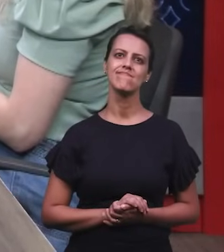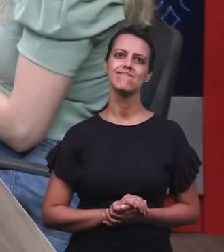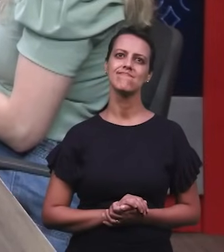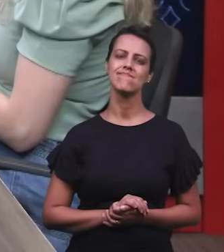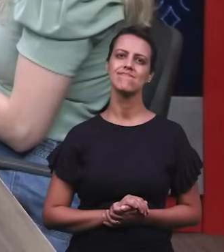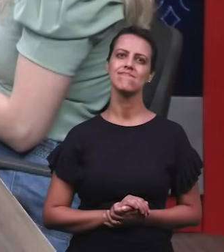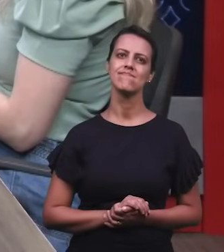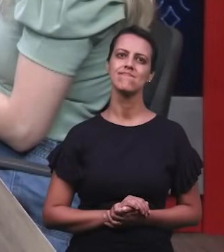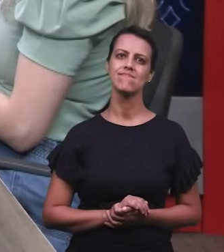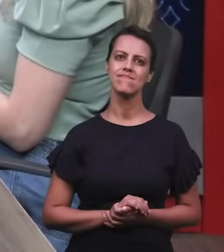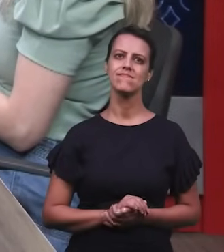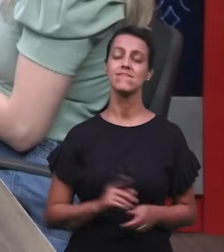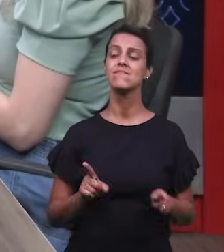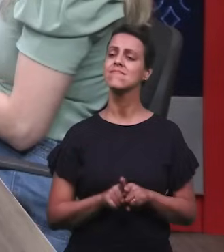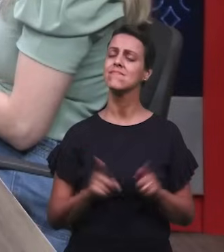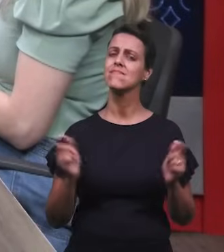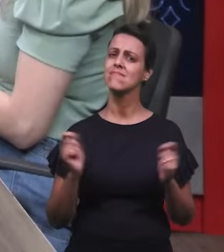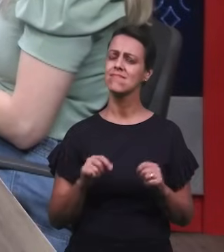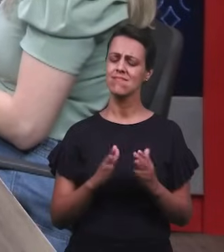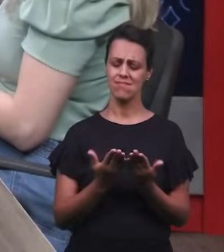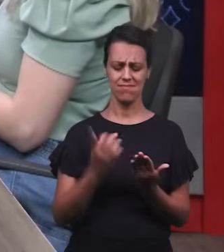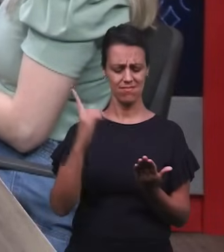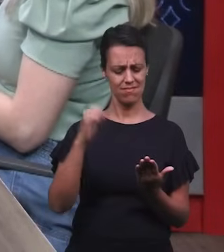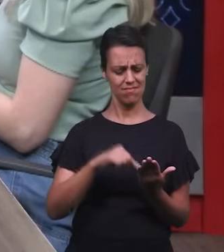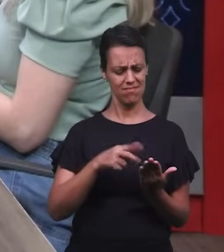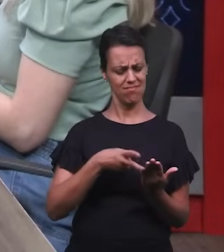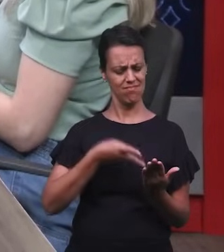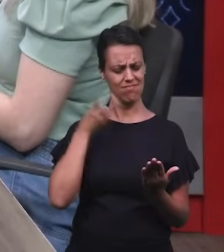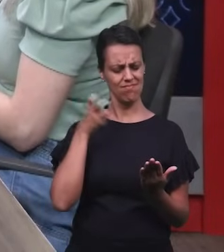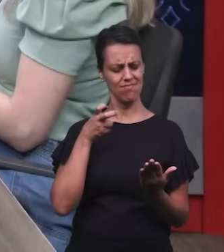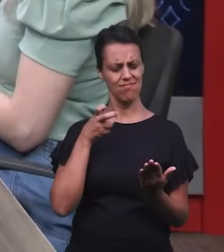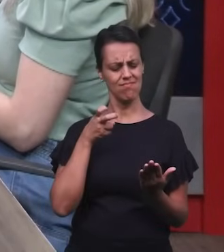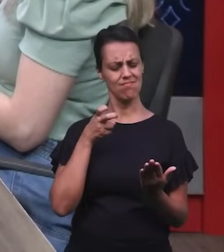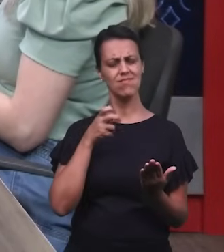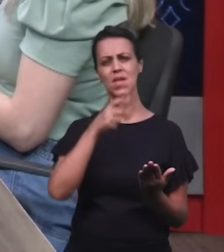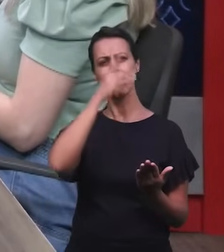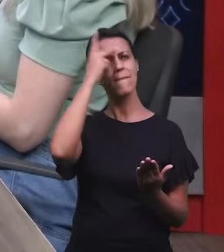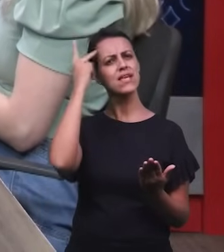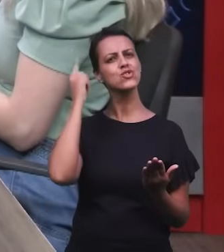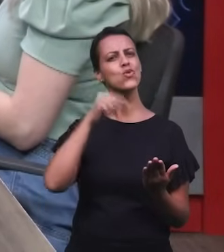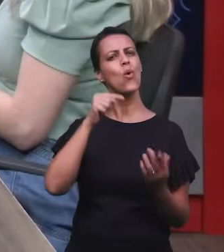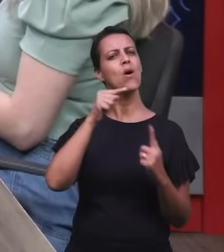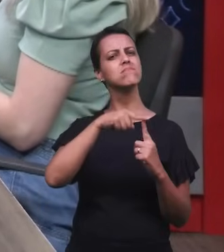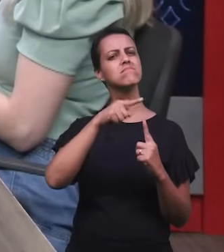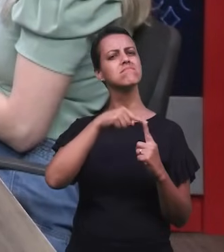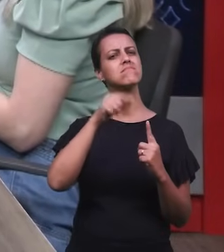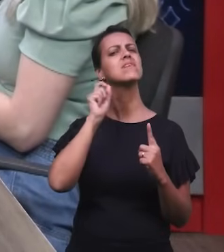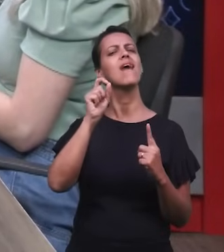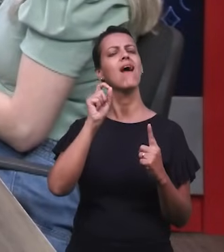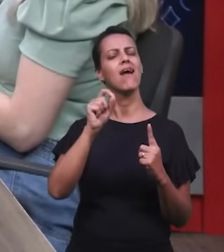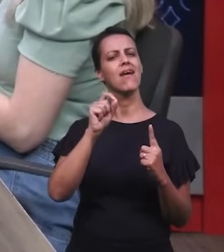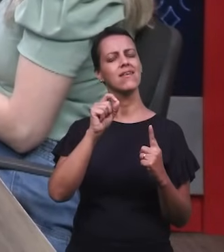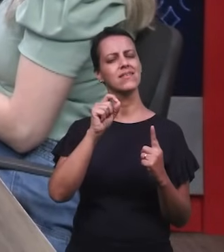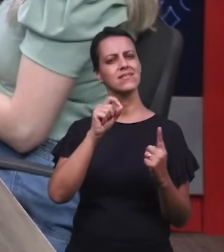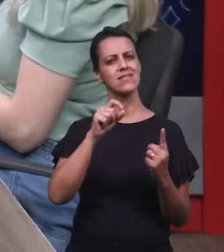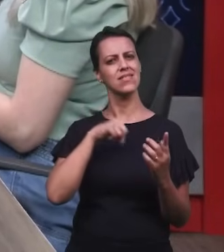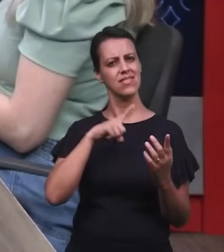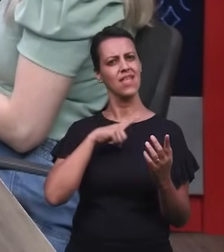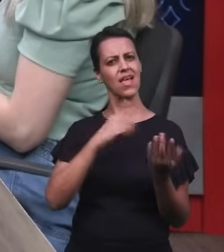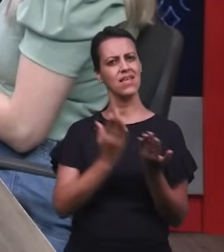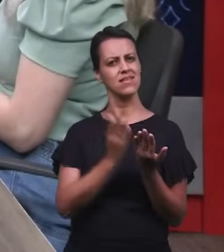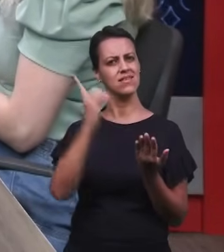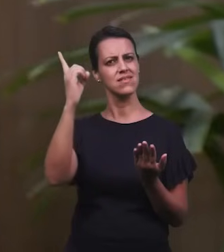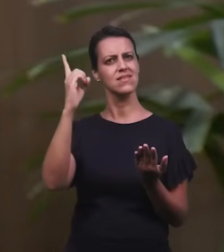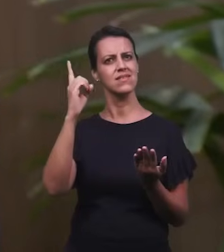consegue identificar aqui na palavra algum aspecto desse, doutora? A senhora consegue identificar isso? Pastor também, quiser